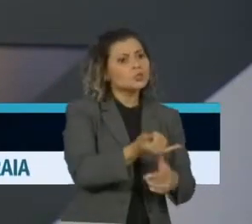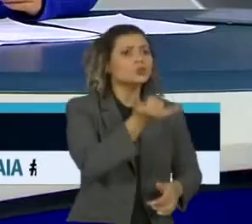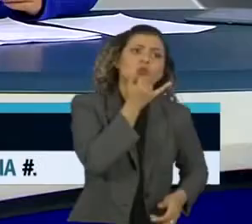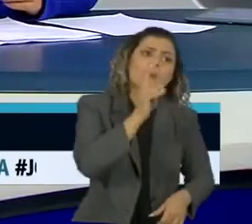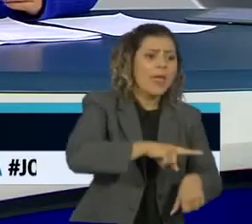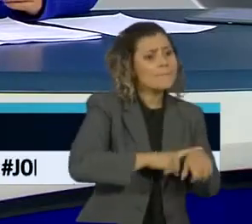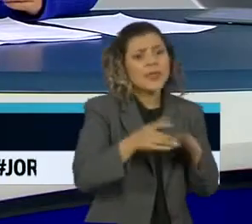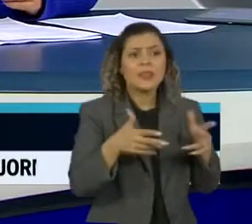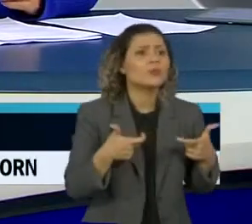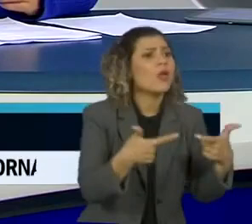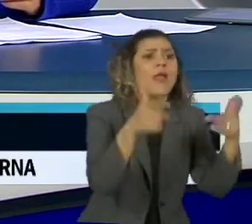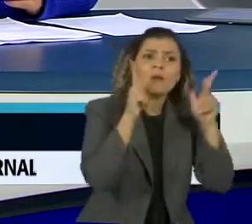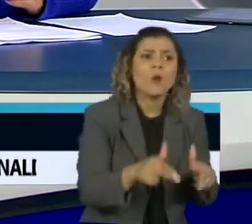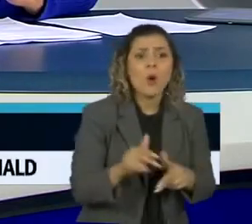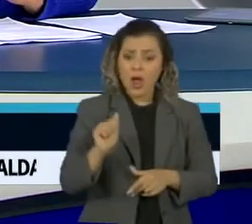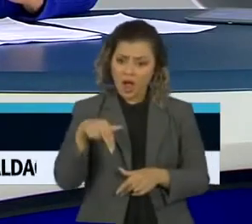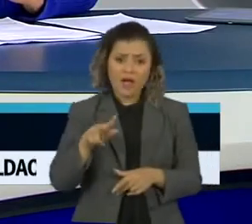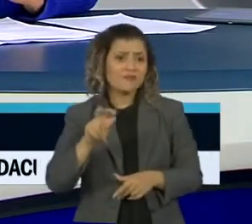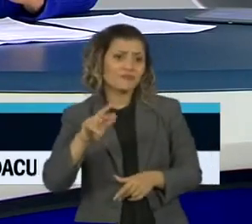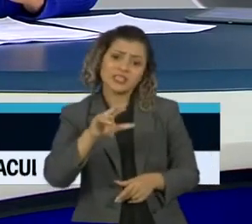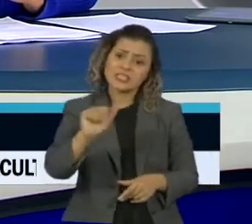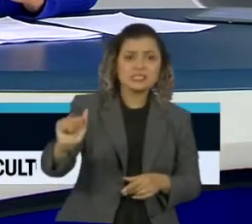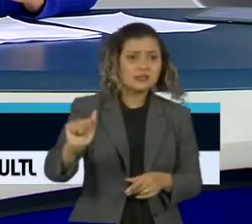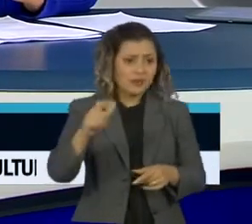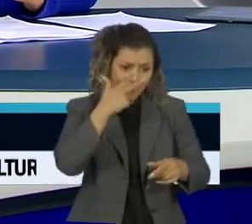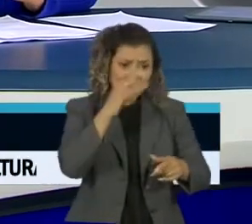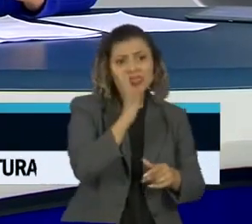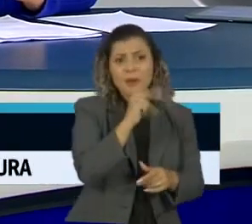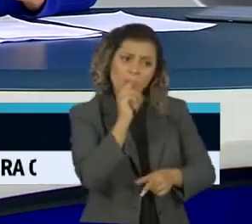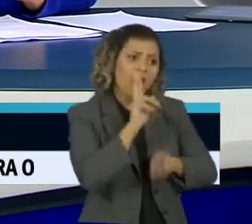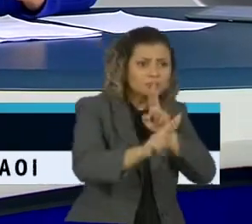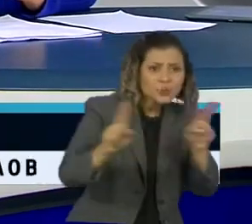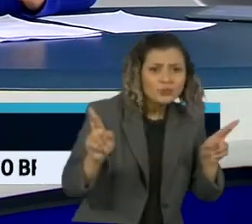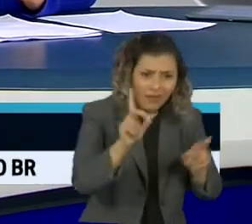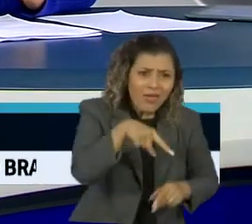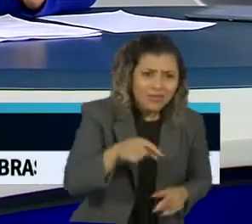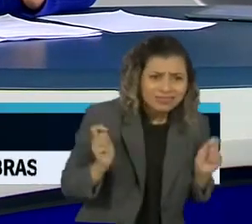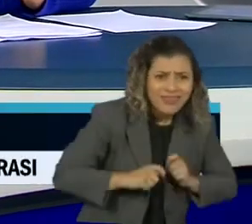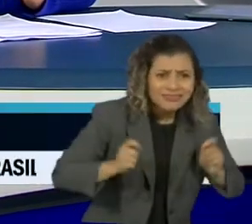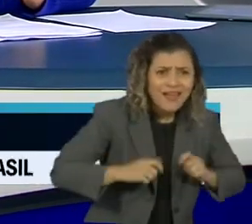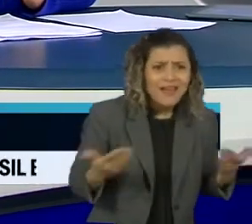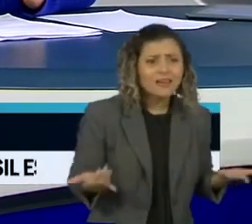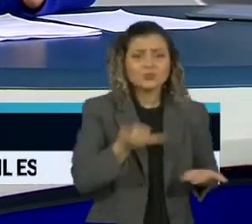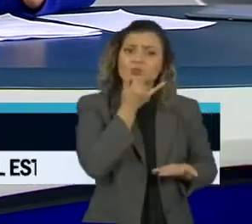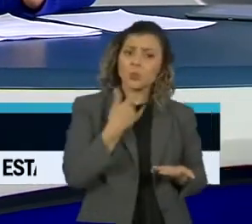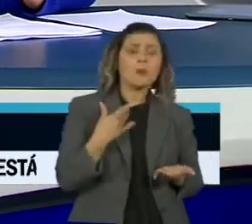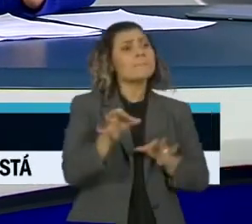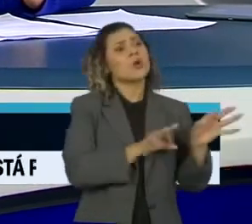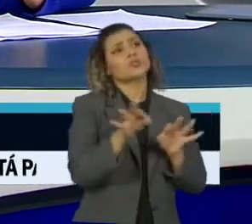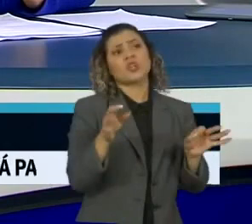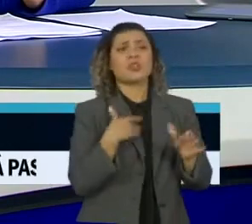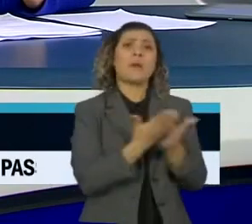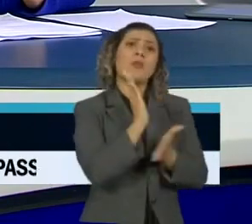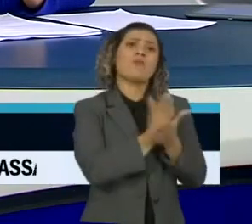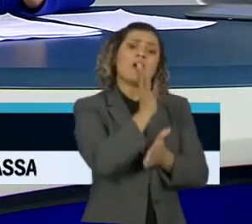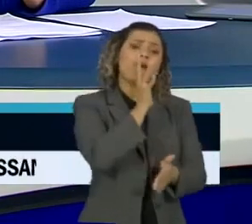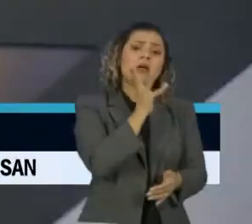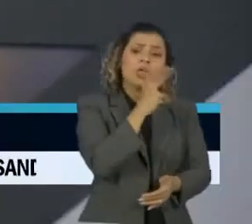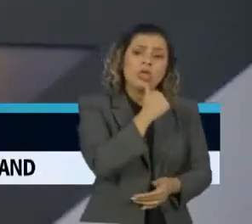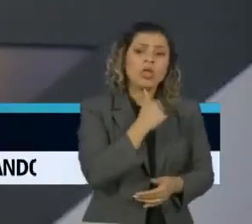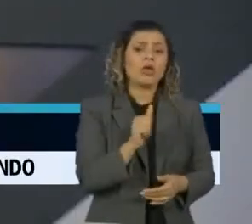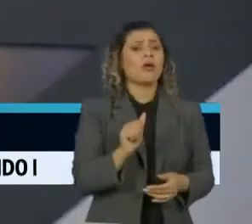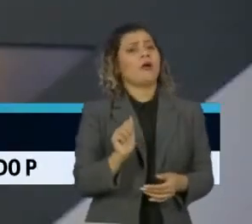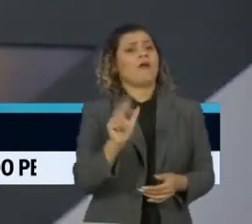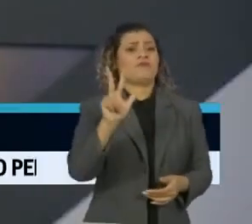de guerra. A Anvisa não pode tomar uma atitude normal de aprovação de algum projeto em tempo de guerra. Ela tem